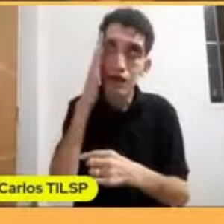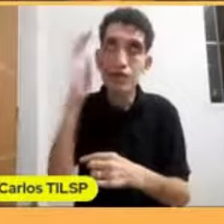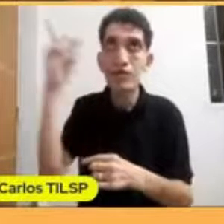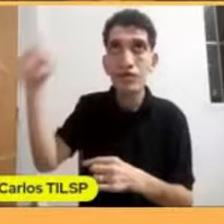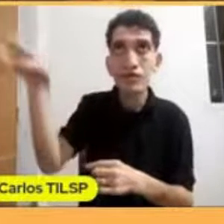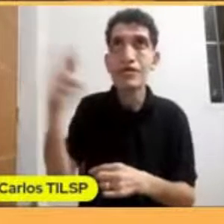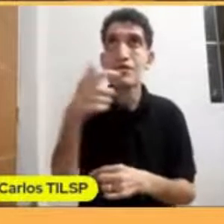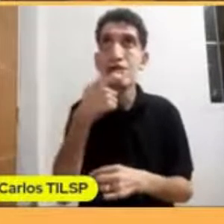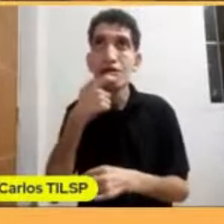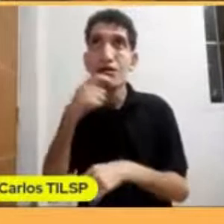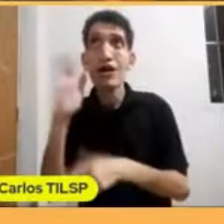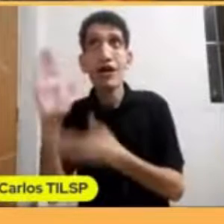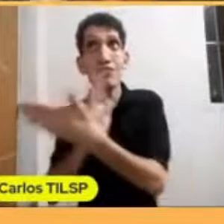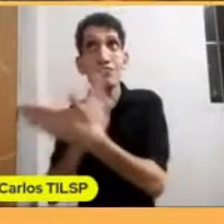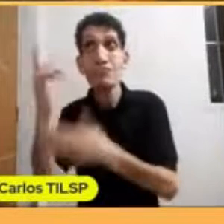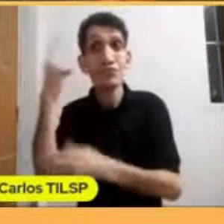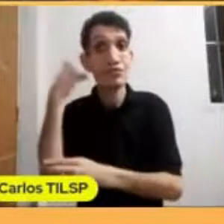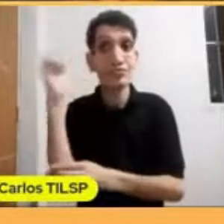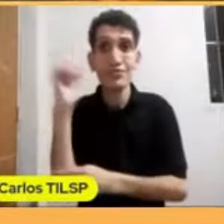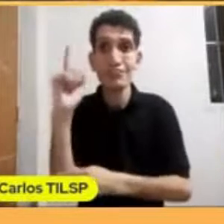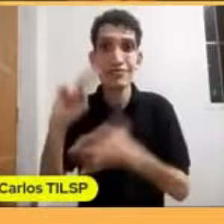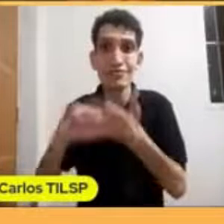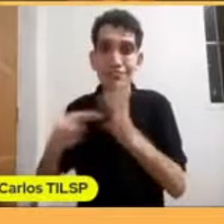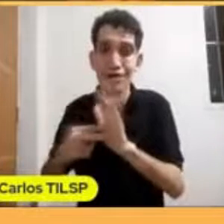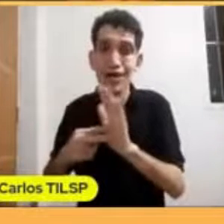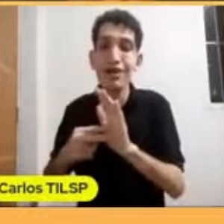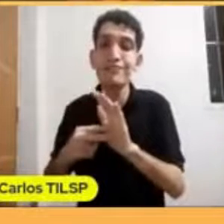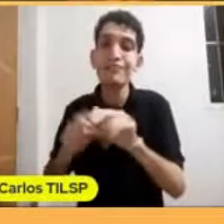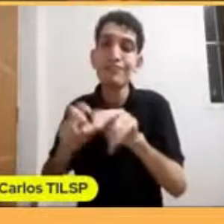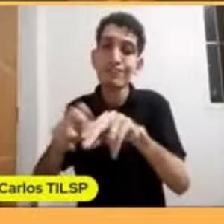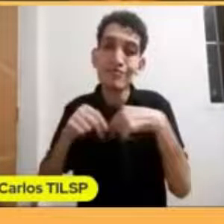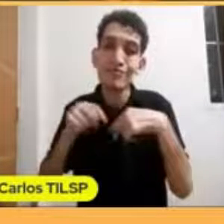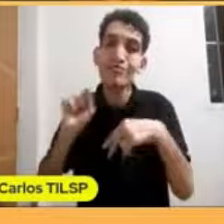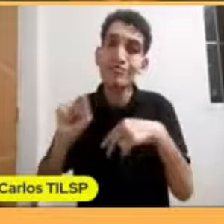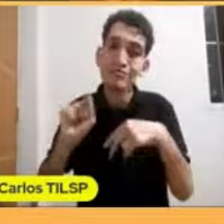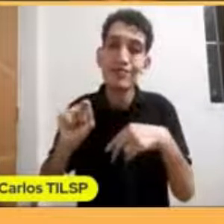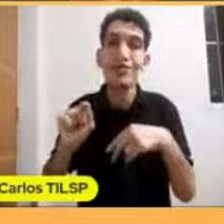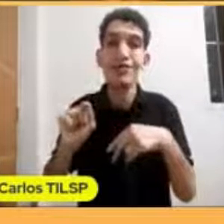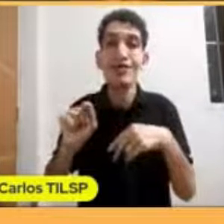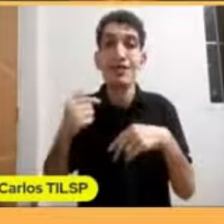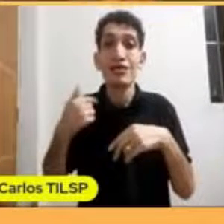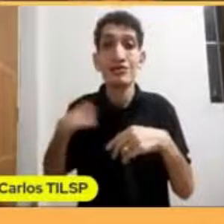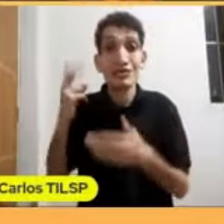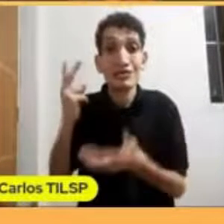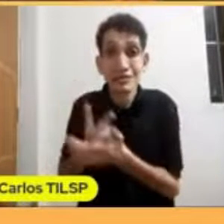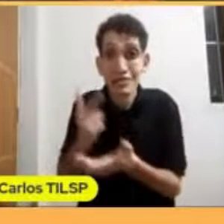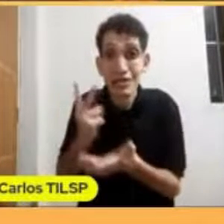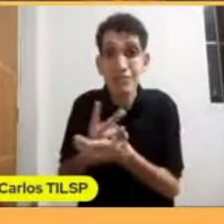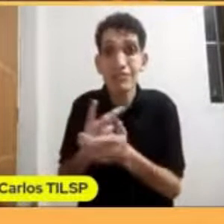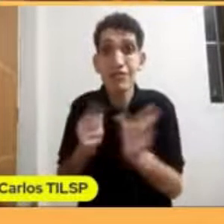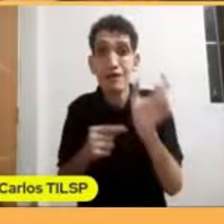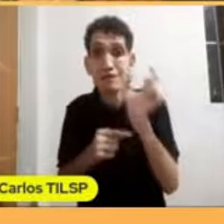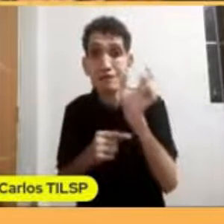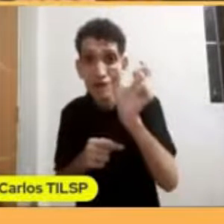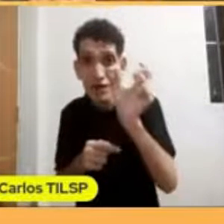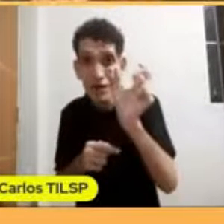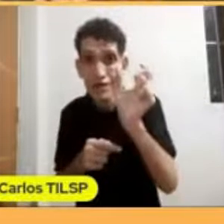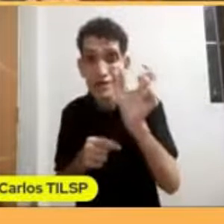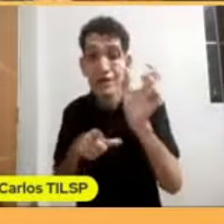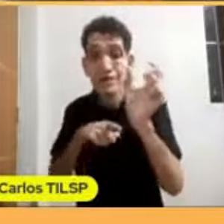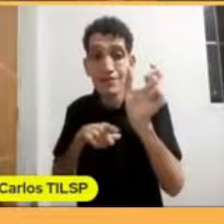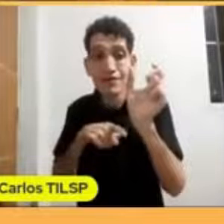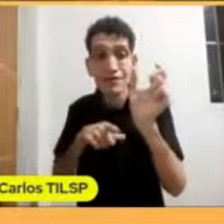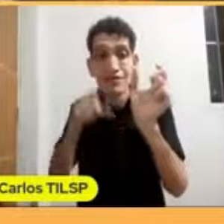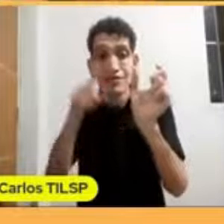não sabem o que é. Então, se vocês olharem lá as redes sociais, na Interacessibilidade, foi colocado o mindset, só que embaixo